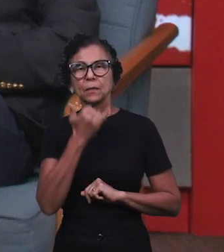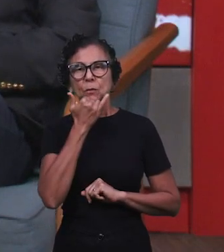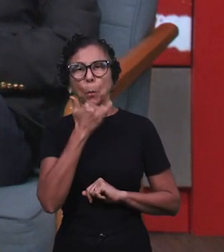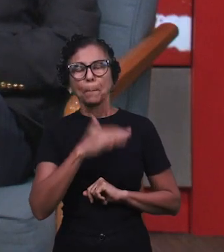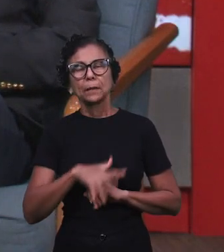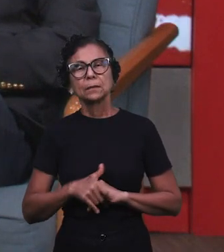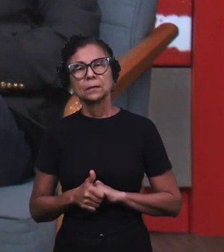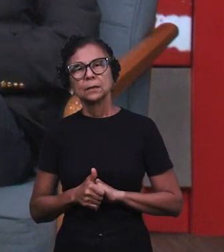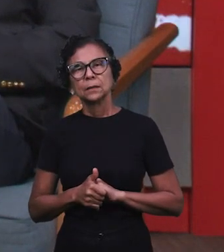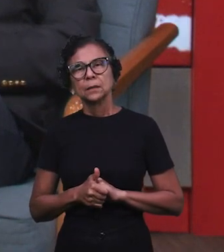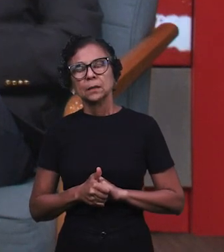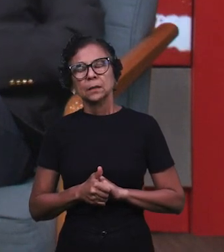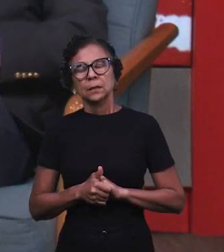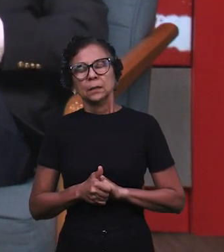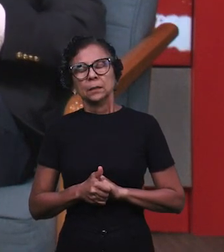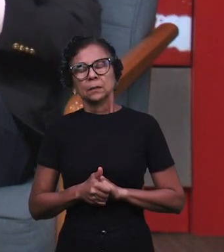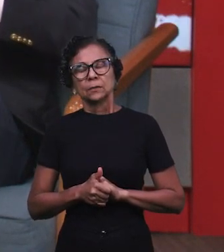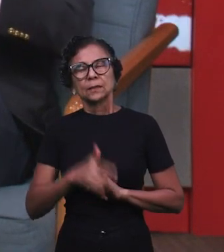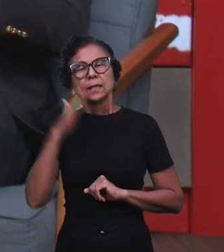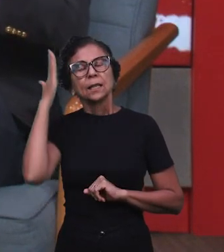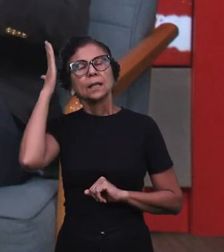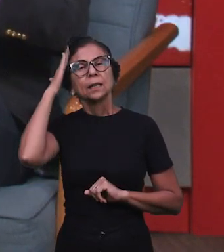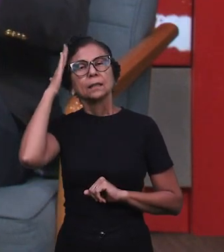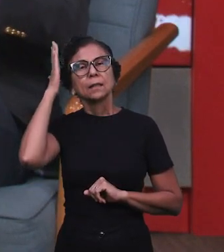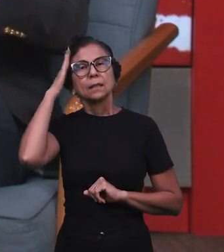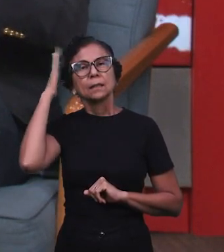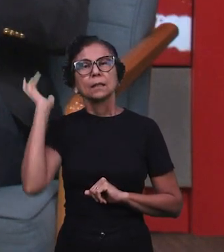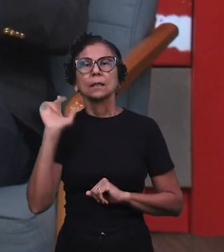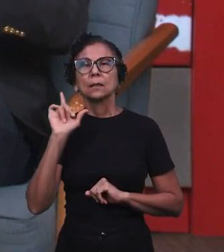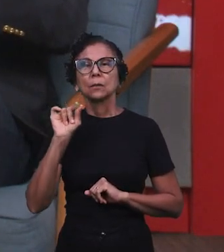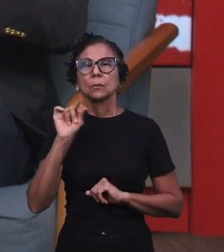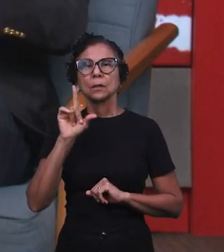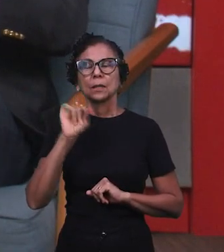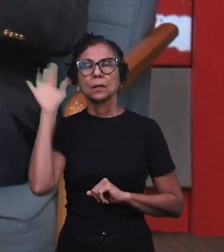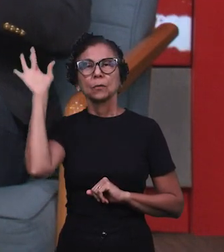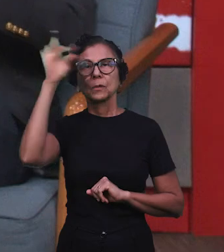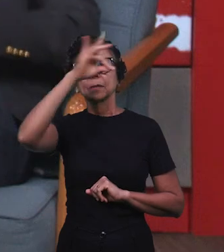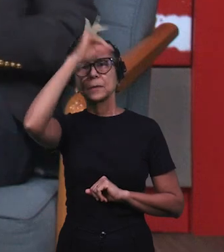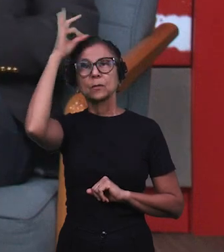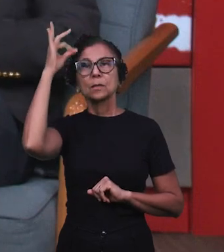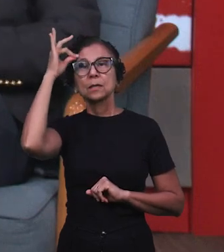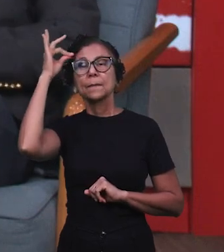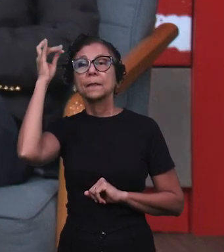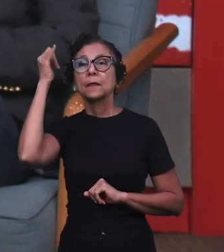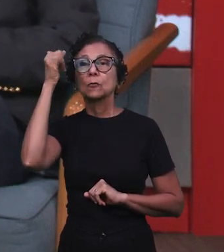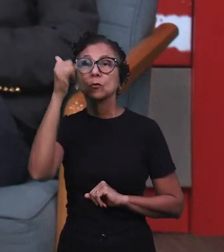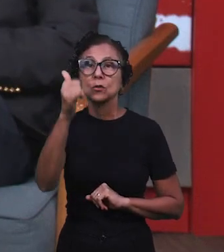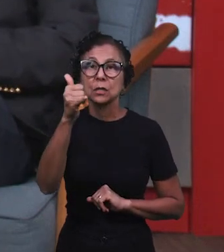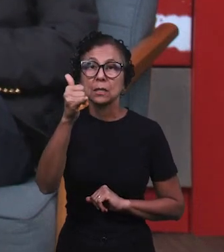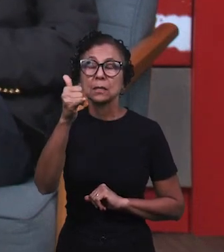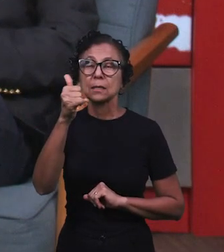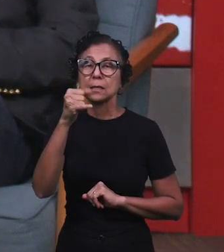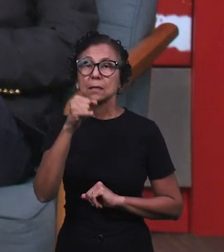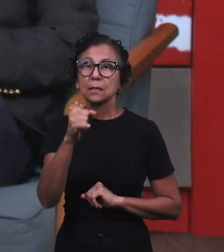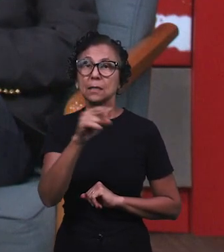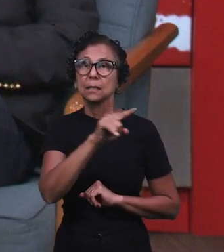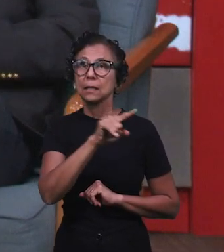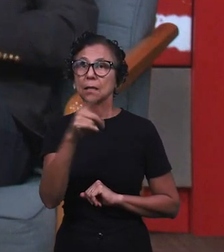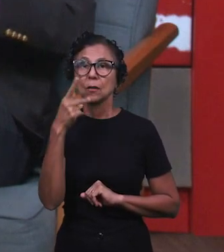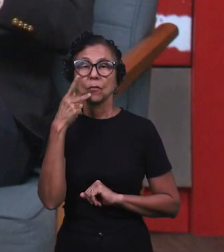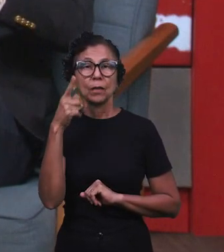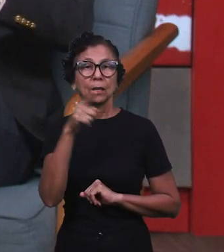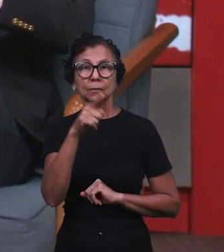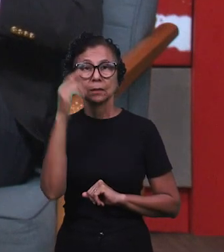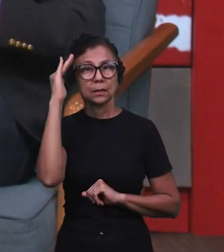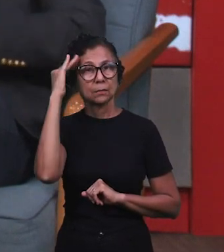que o Espírito Santo diz. Então, se o Espírito Santo não falar, você não vai entender.